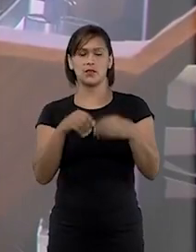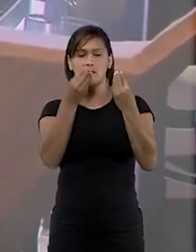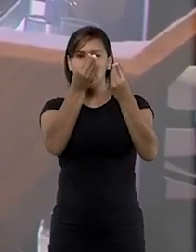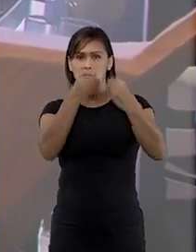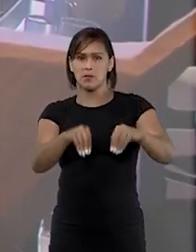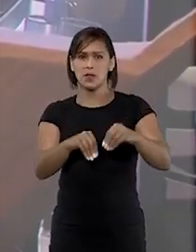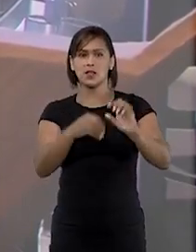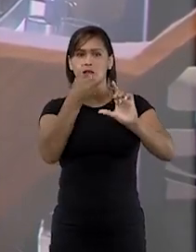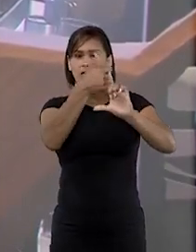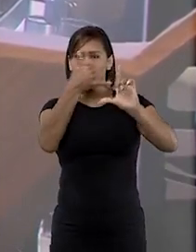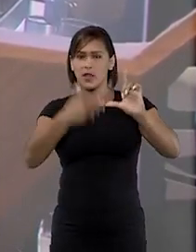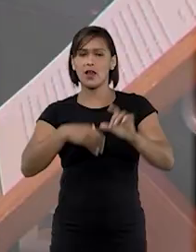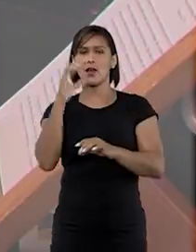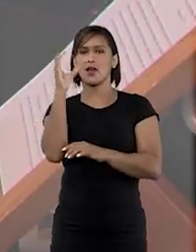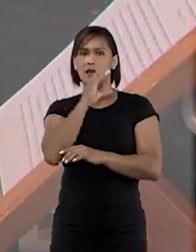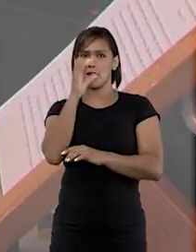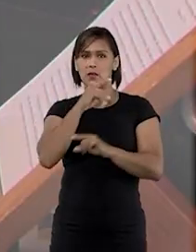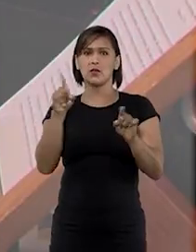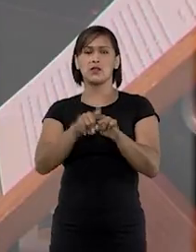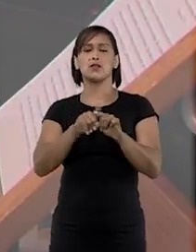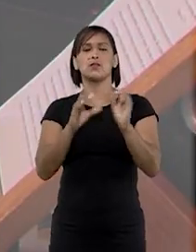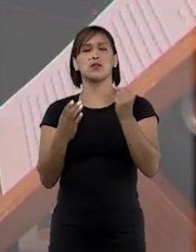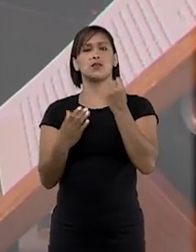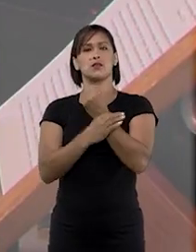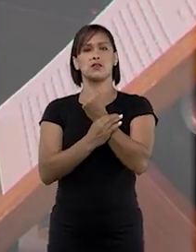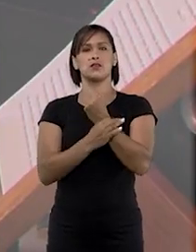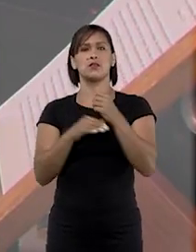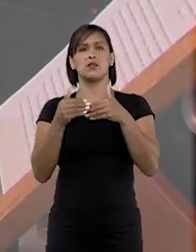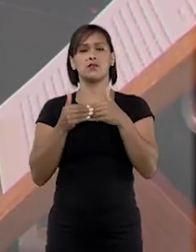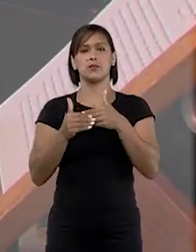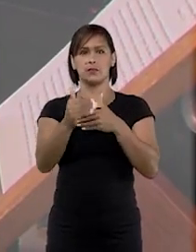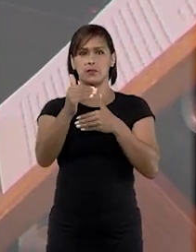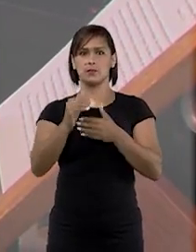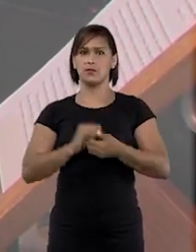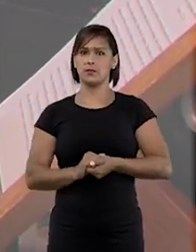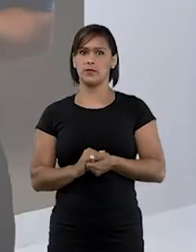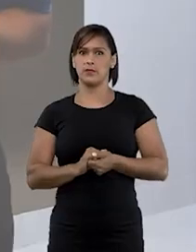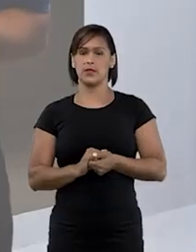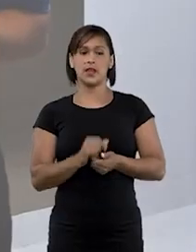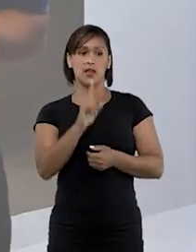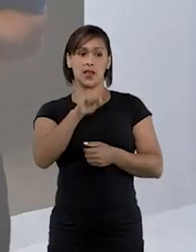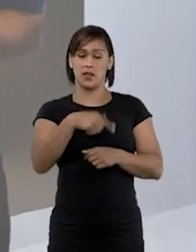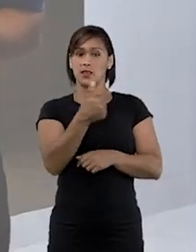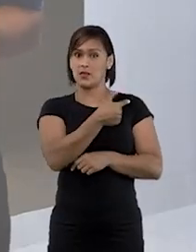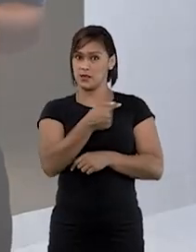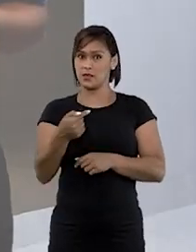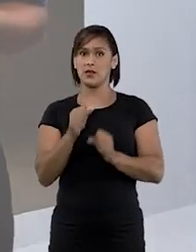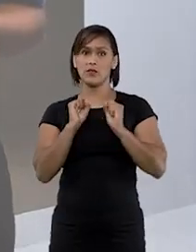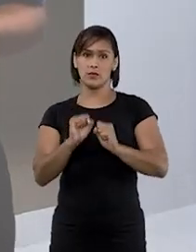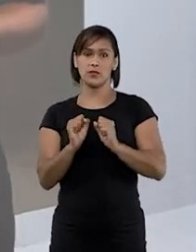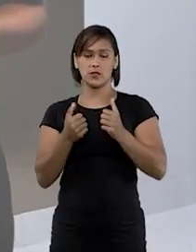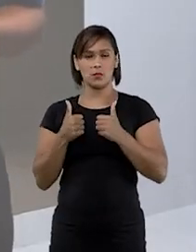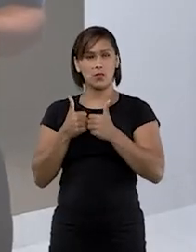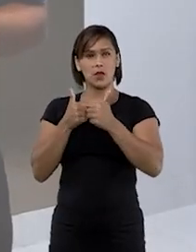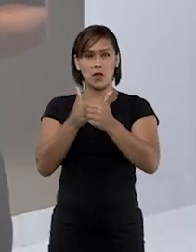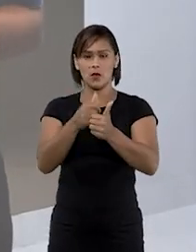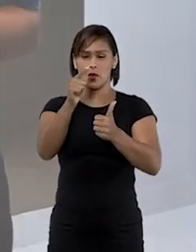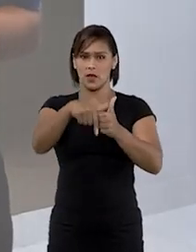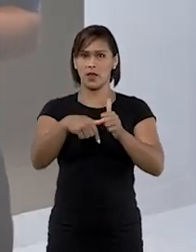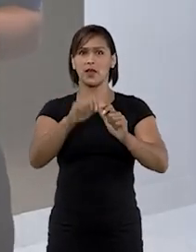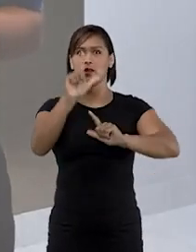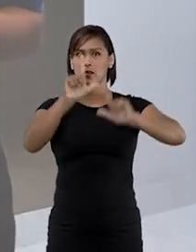sem perder o caráter automático e a segurança do procedimento que nesta semana você pode